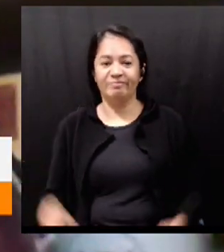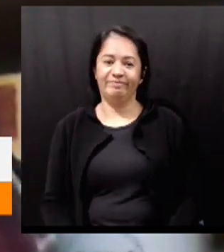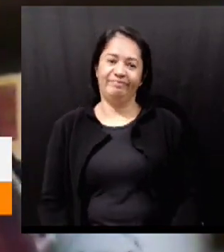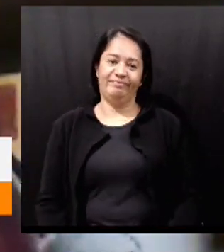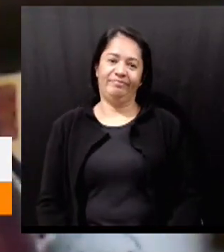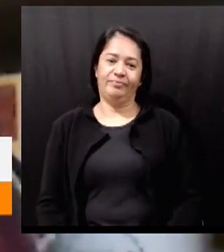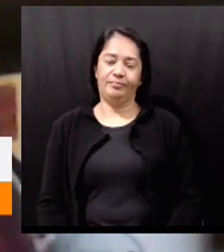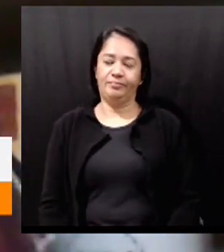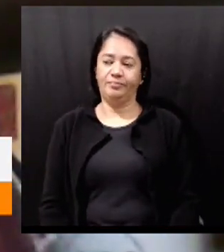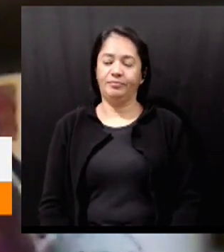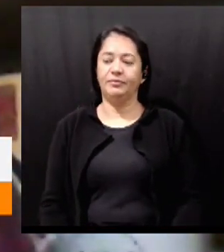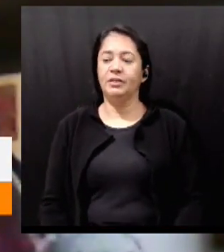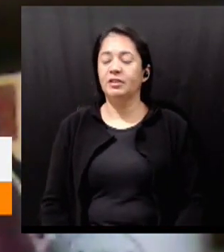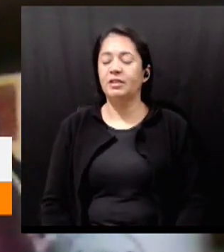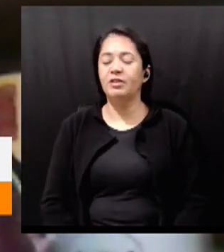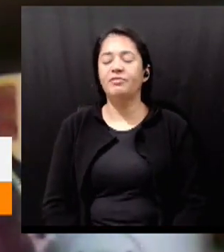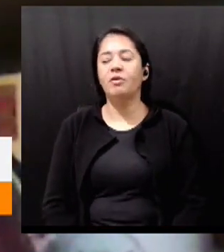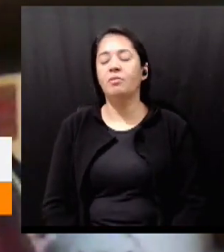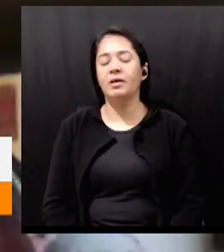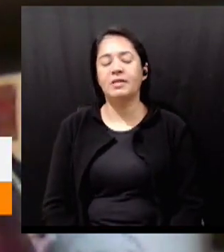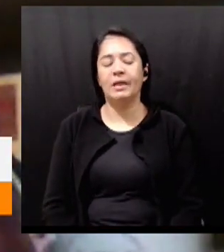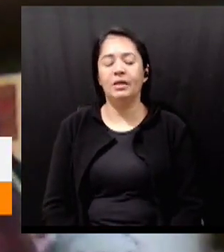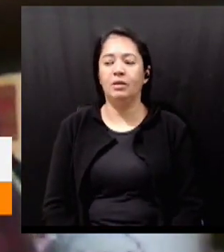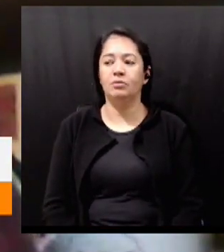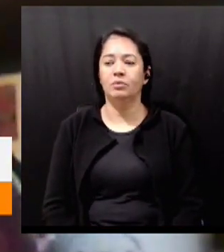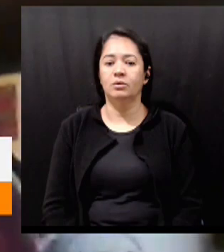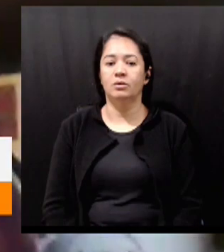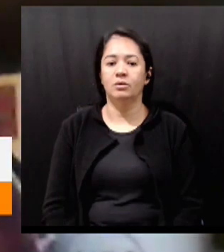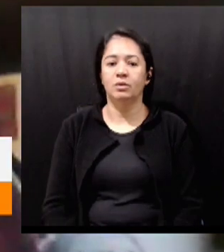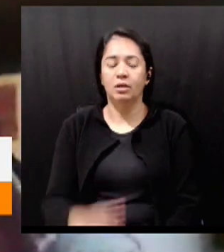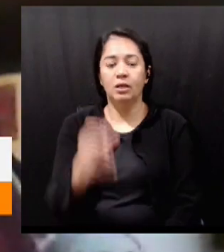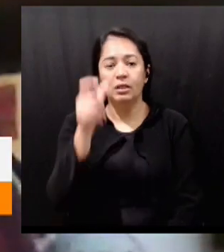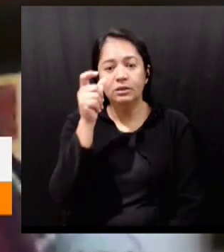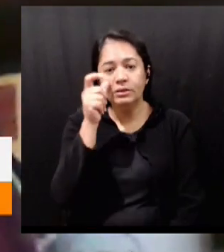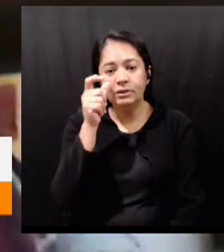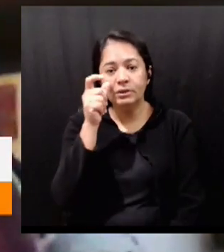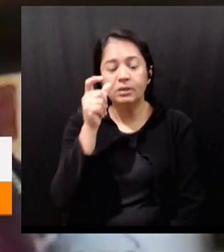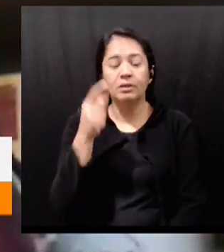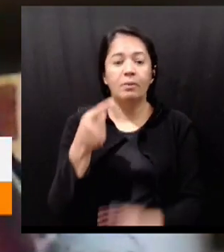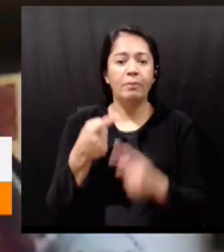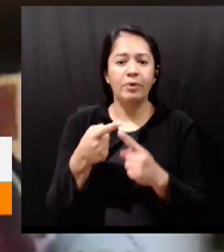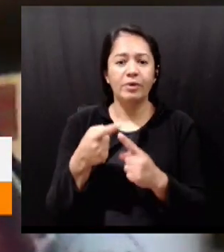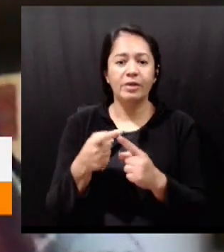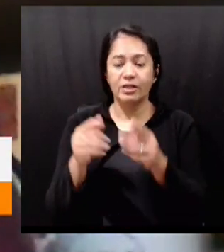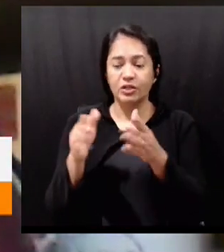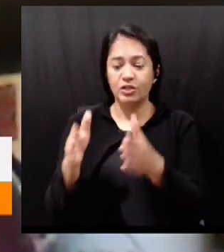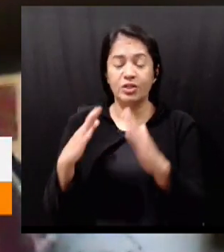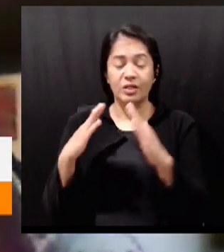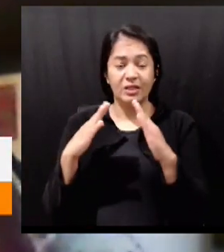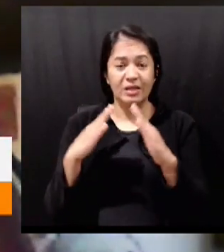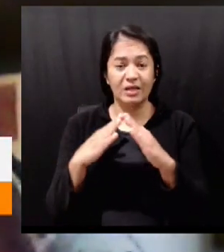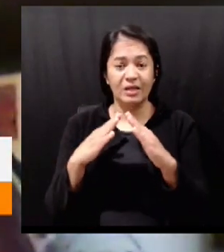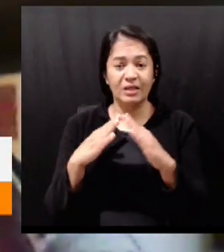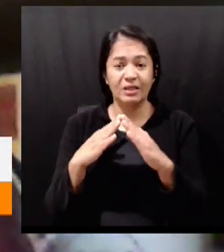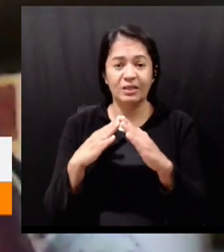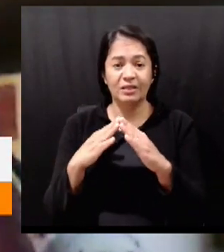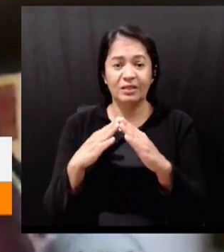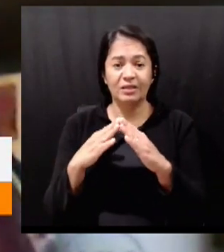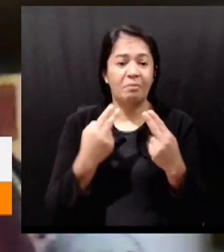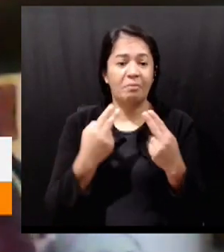É interessante porque quando chega em casa, ela não tem paciência com o